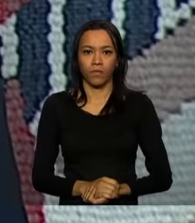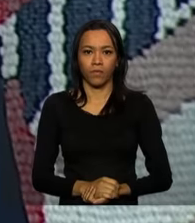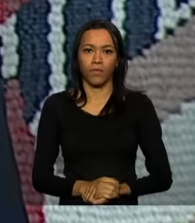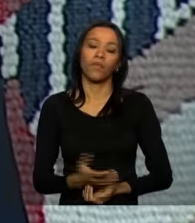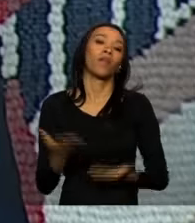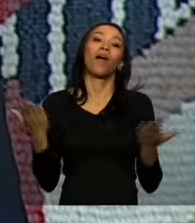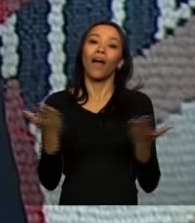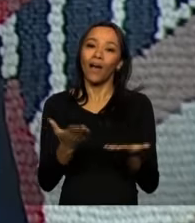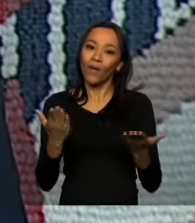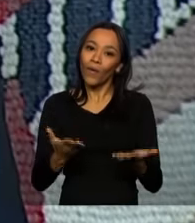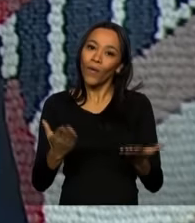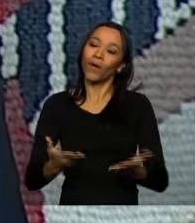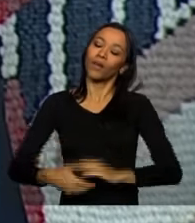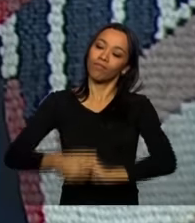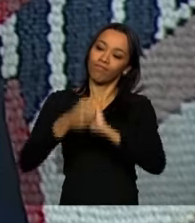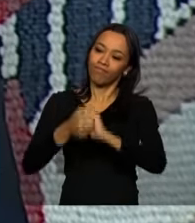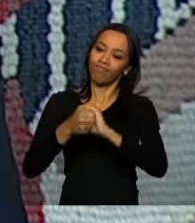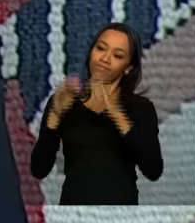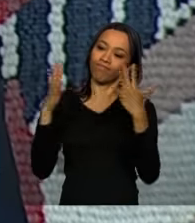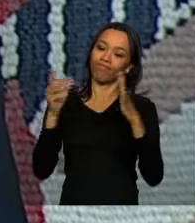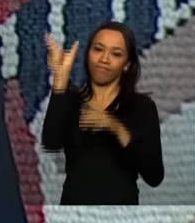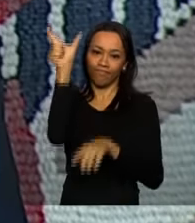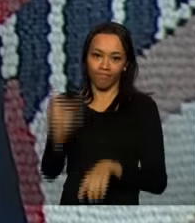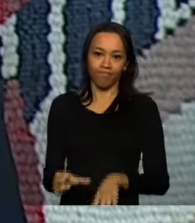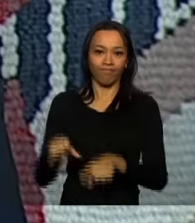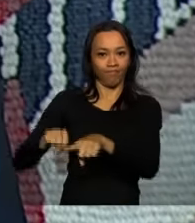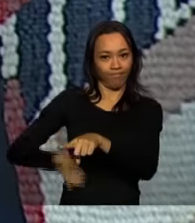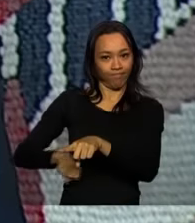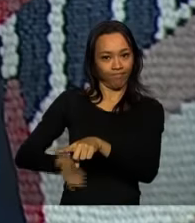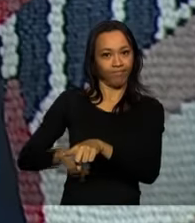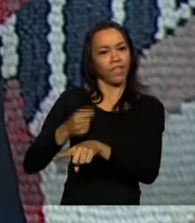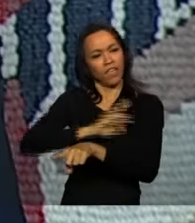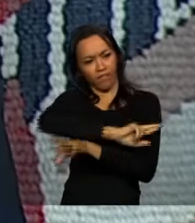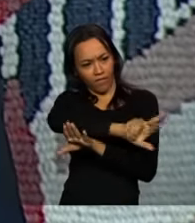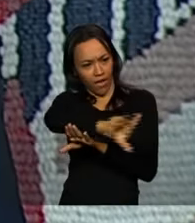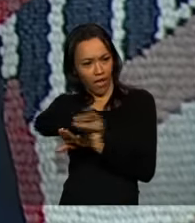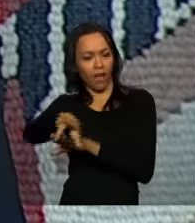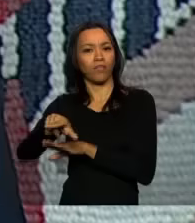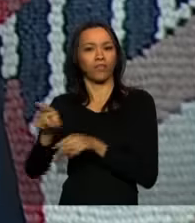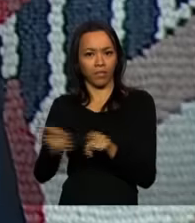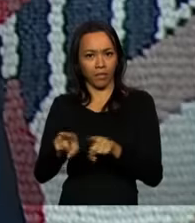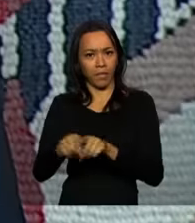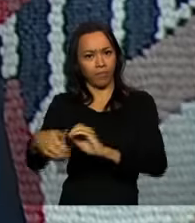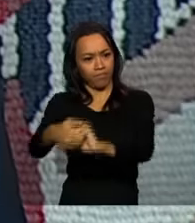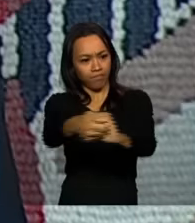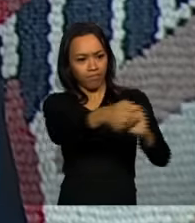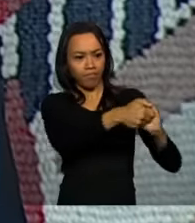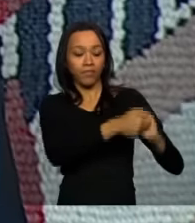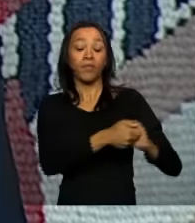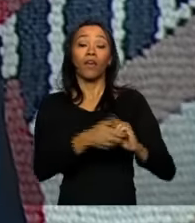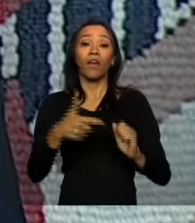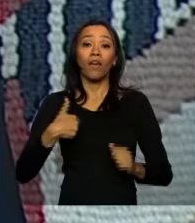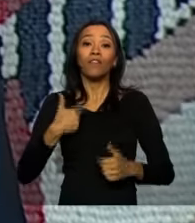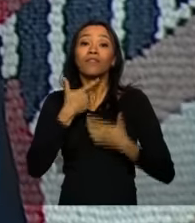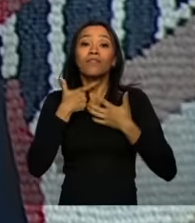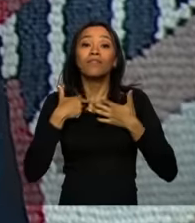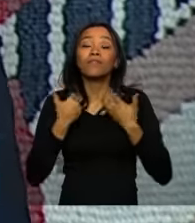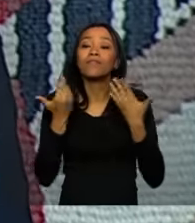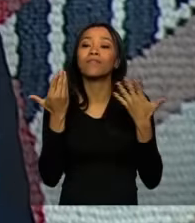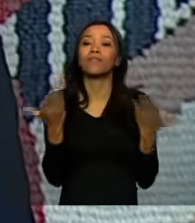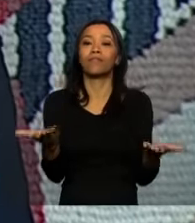Fazendo votos de saúde à sua excelência, o chanceler Mauro Vieira e a todos os presentes, desejando